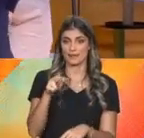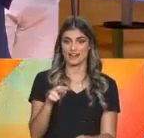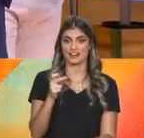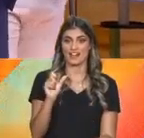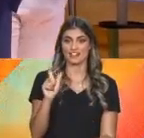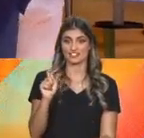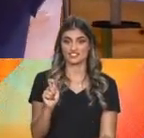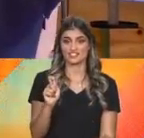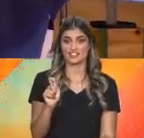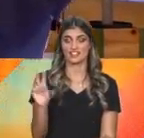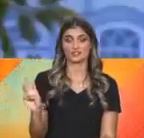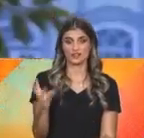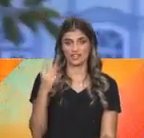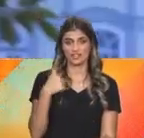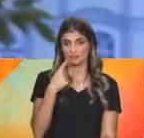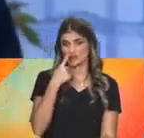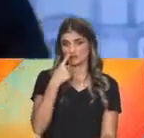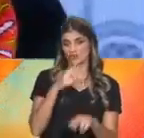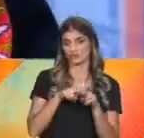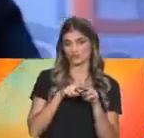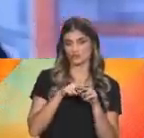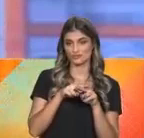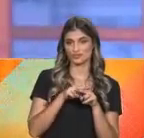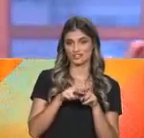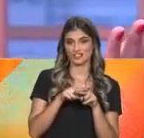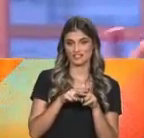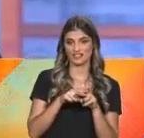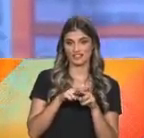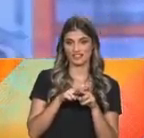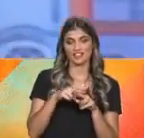Eu amei o chocolate.